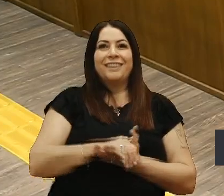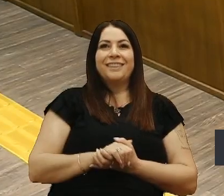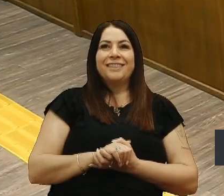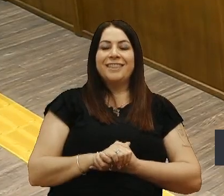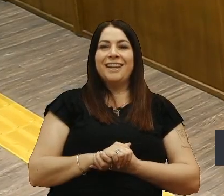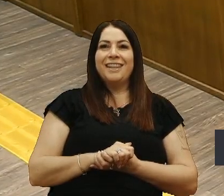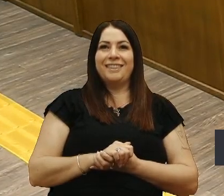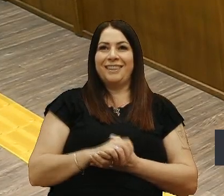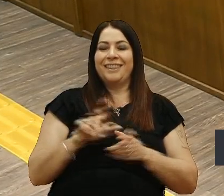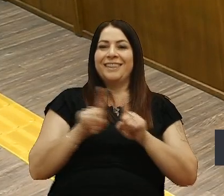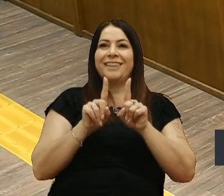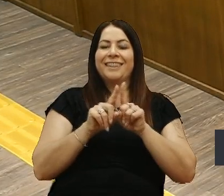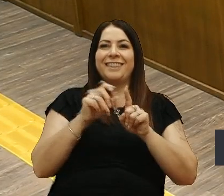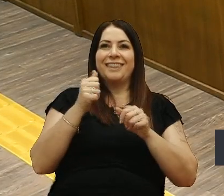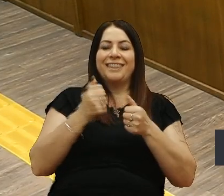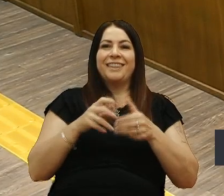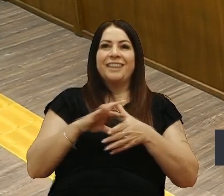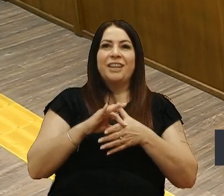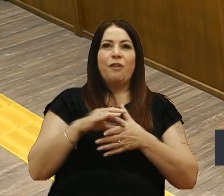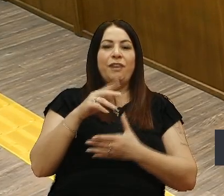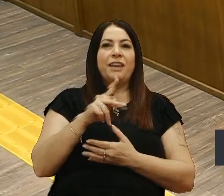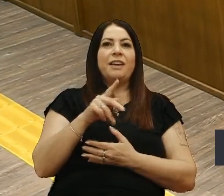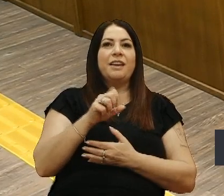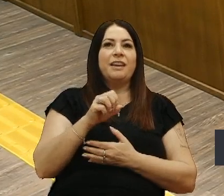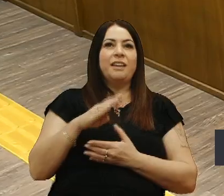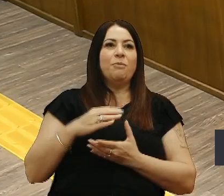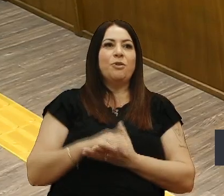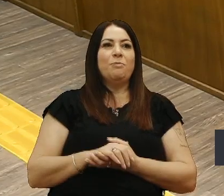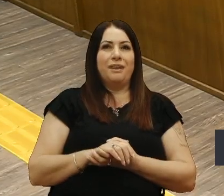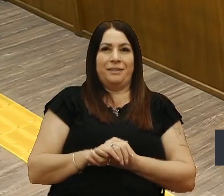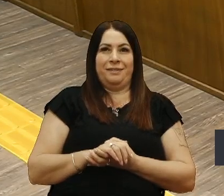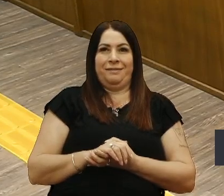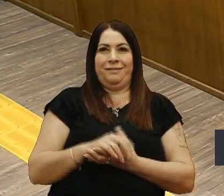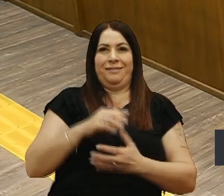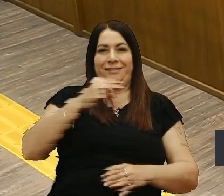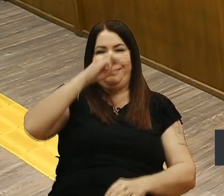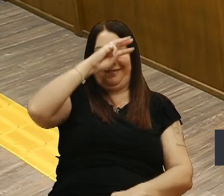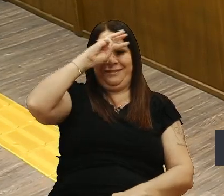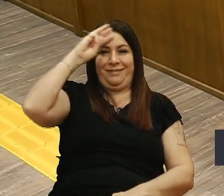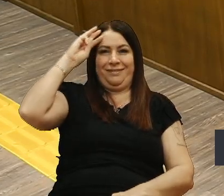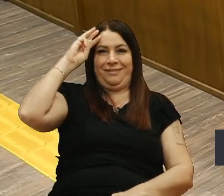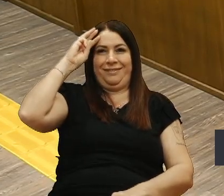palavra, em declaração de líder da bancada do PSD, vereador Juliano Valim.